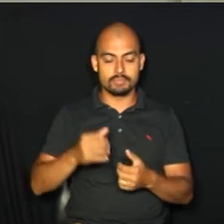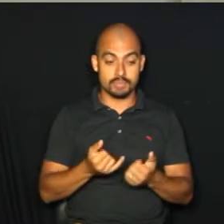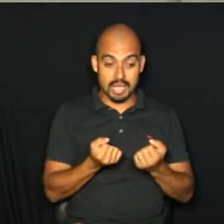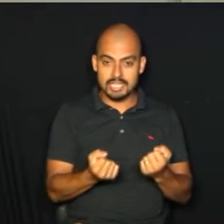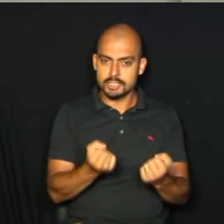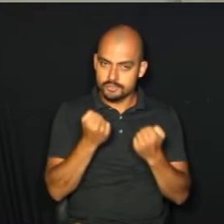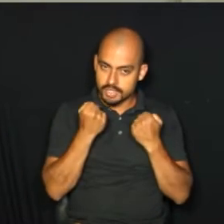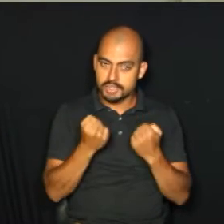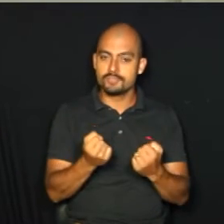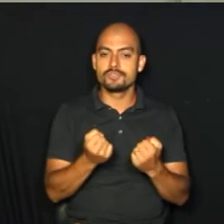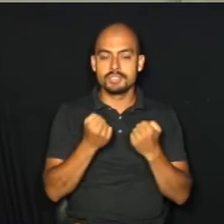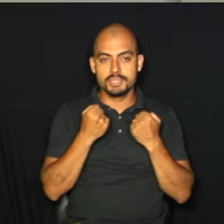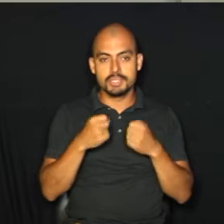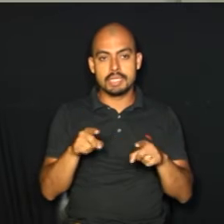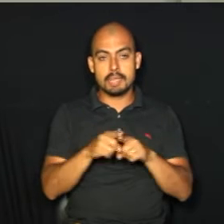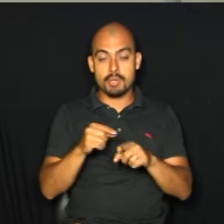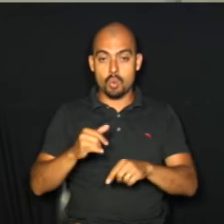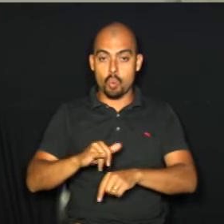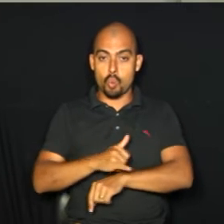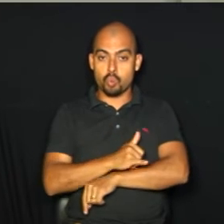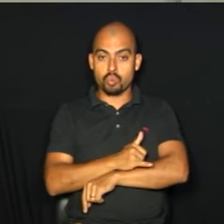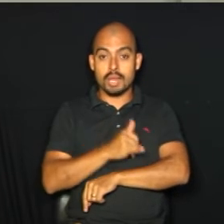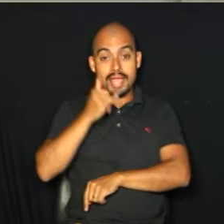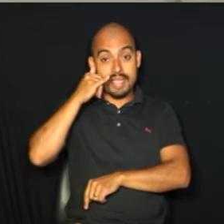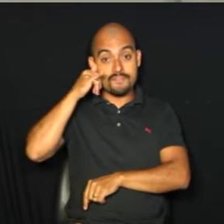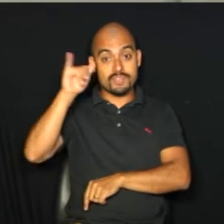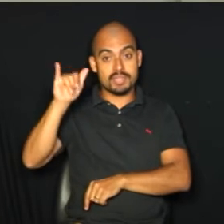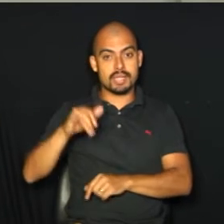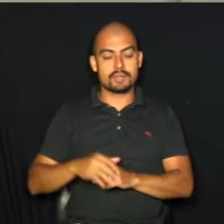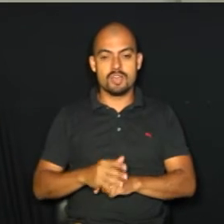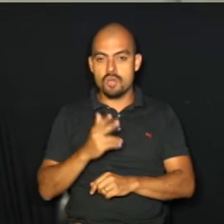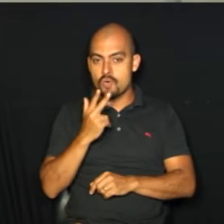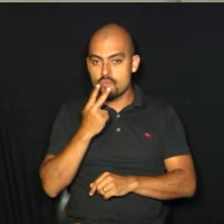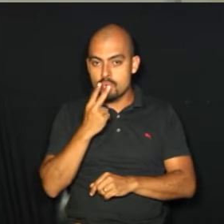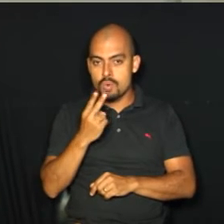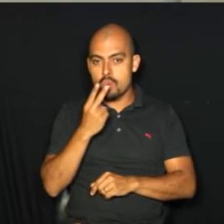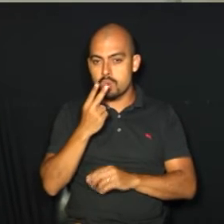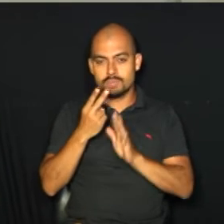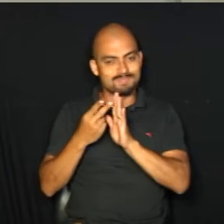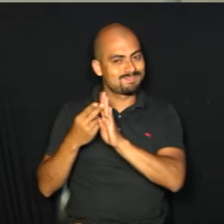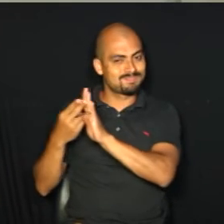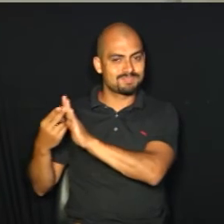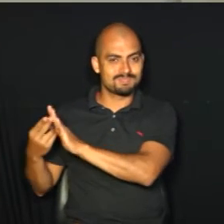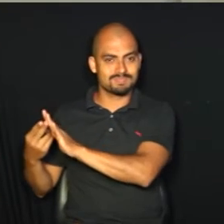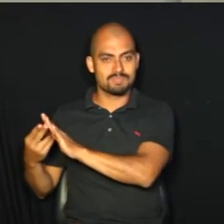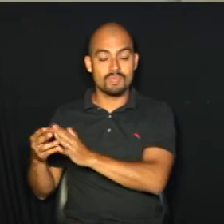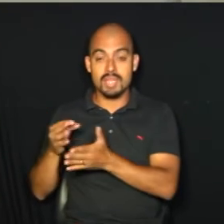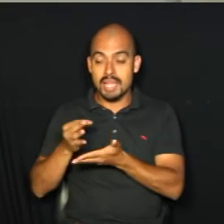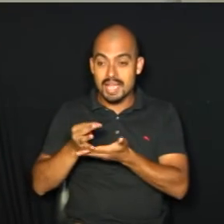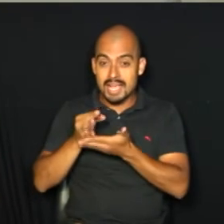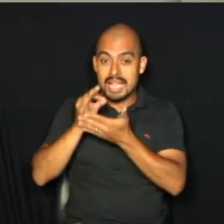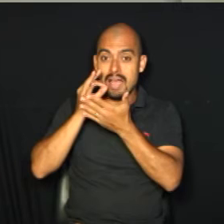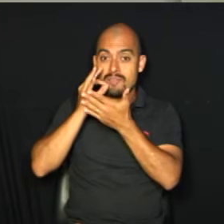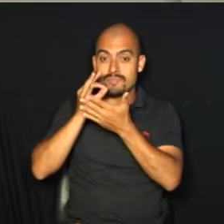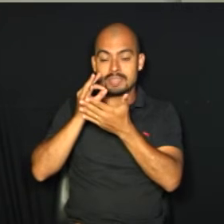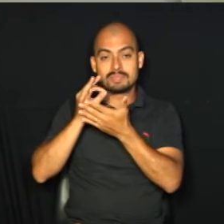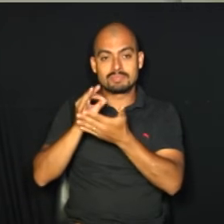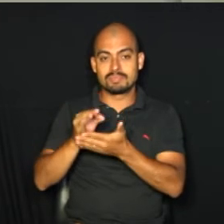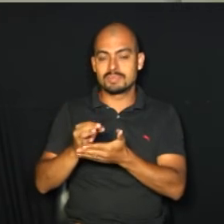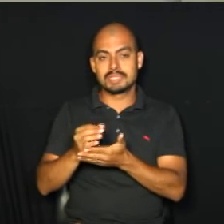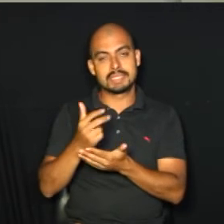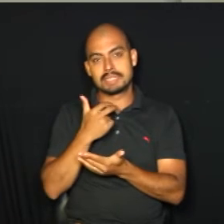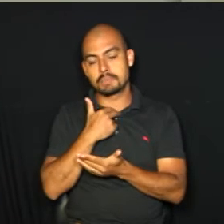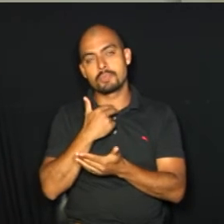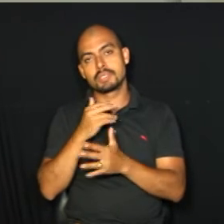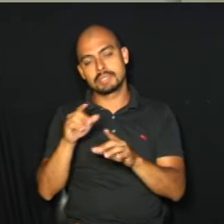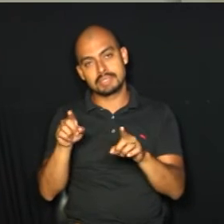controlar o peso evitar o fumo e substâncias estimulantes como o café eo álcool em excesso também